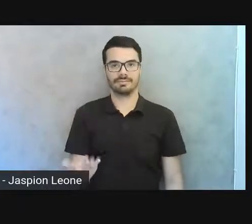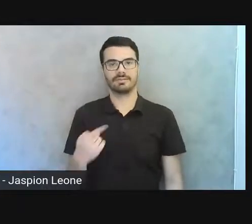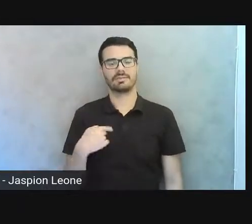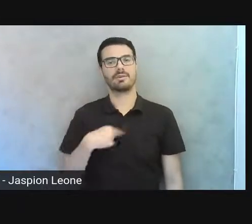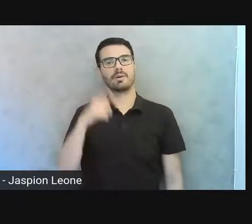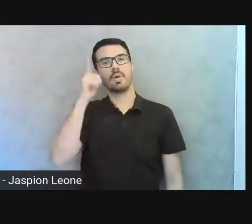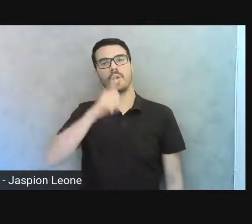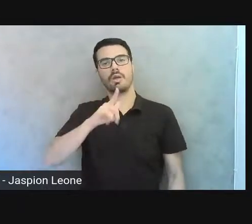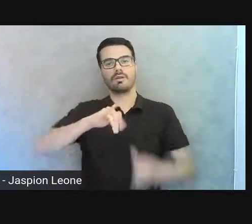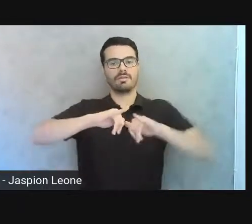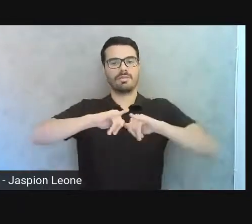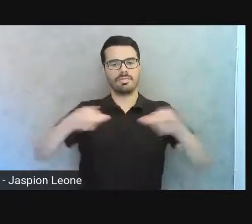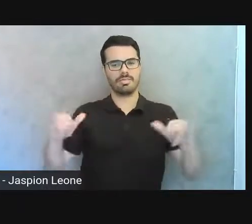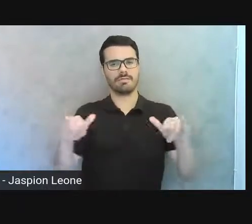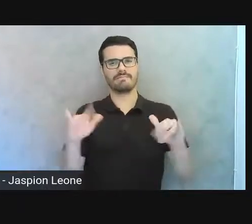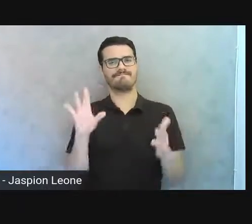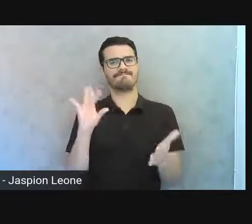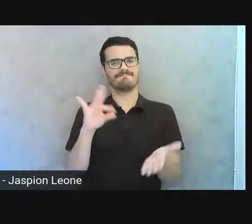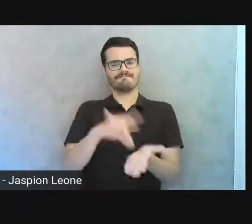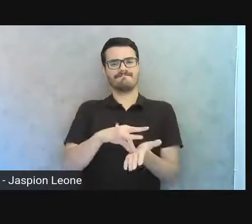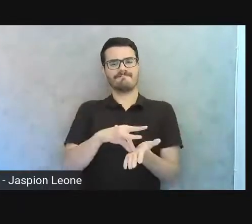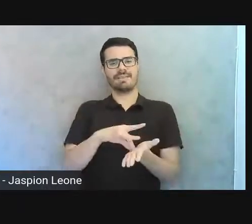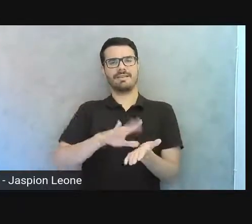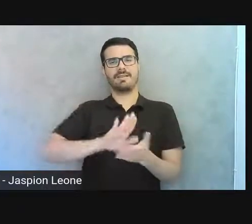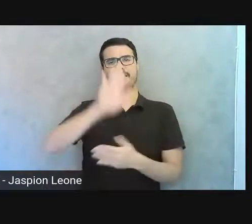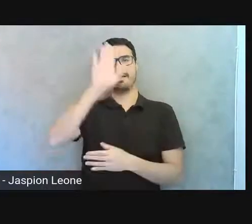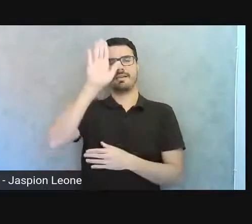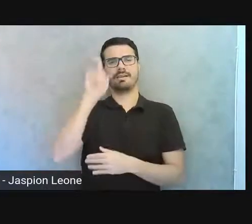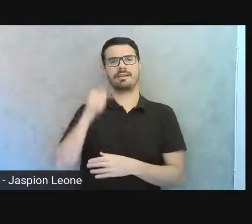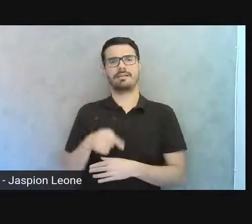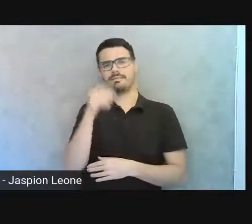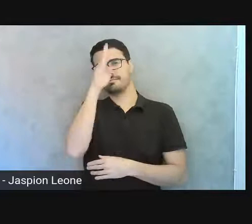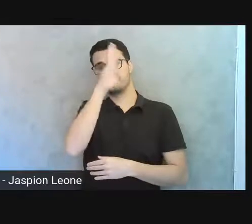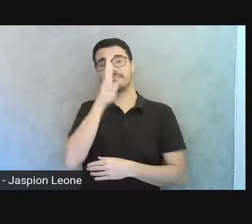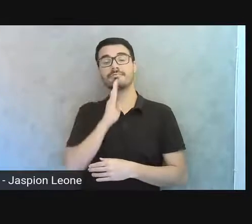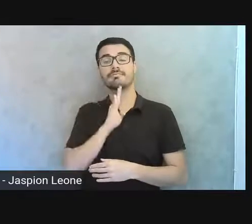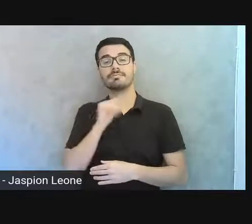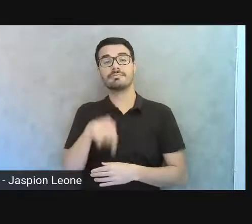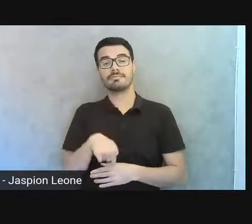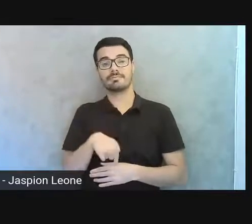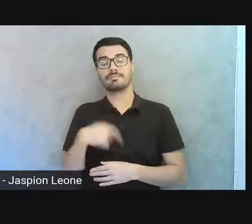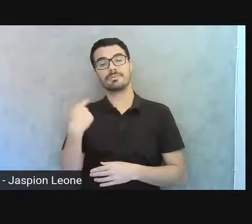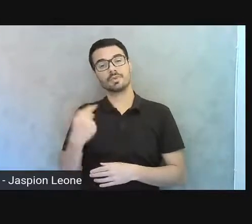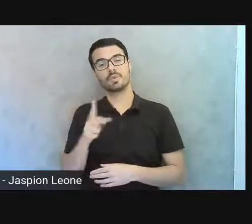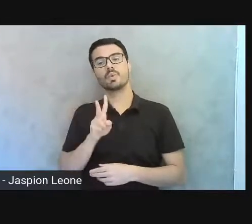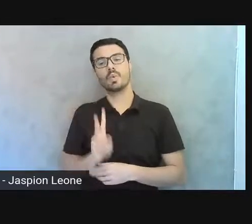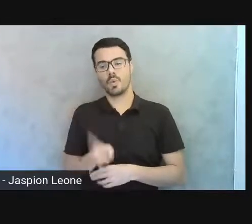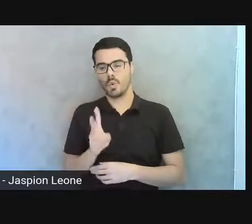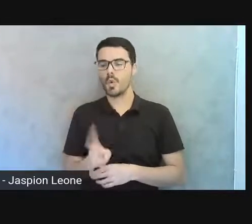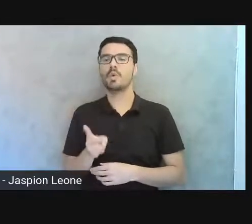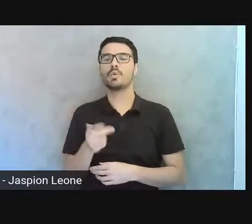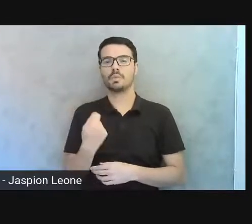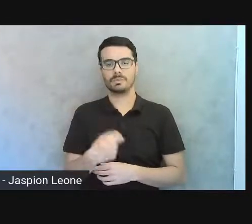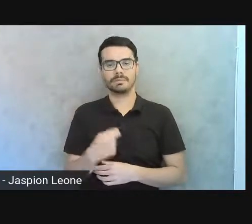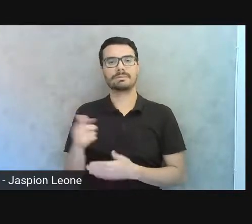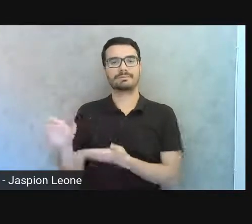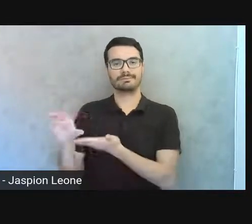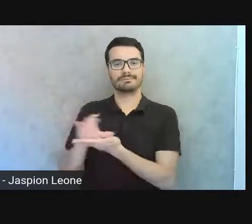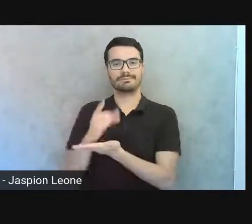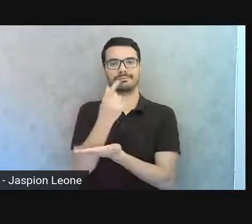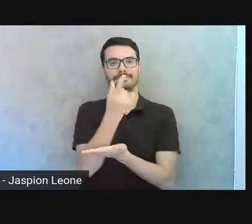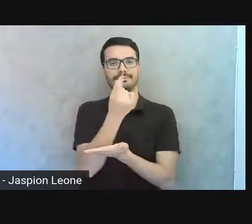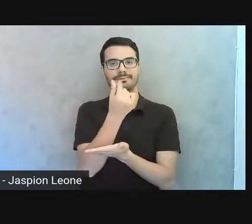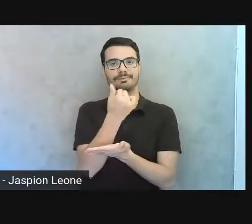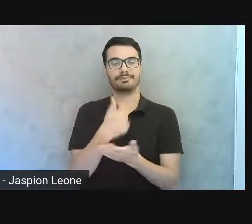efetiva, né, com chances reais de ser eleito no Brasil, você continua precisando de dinheiro, né? E se o